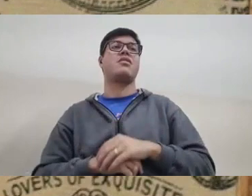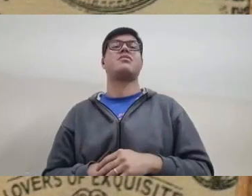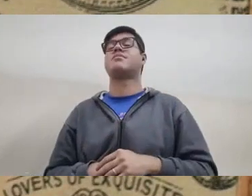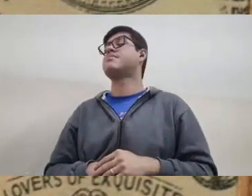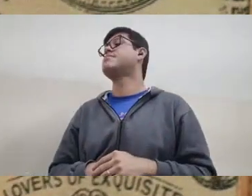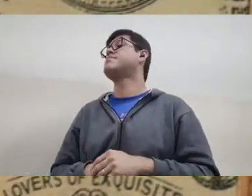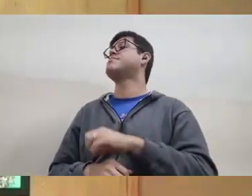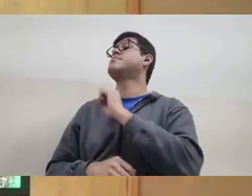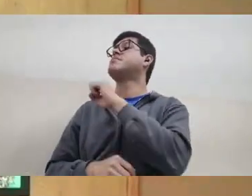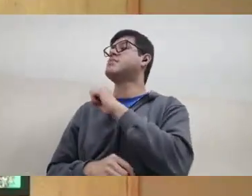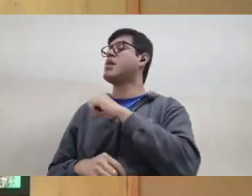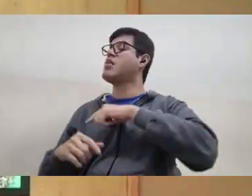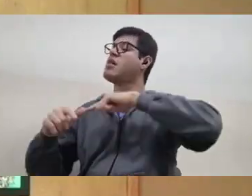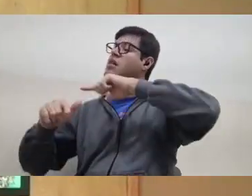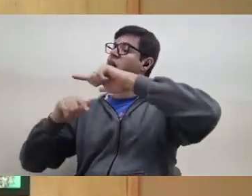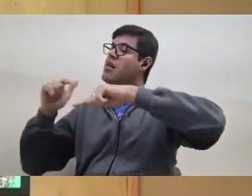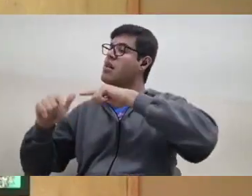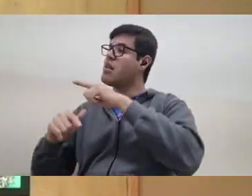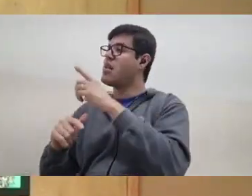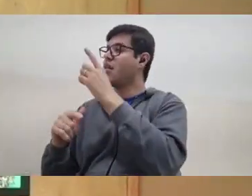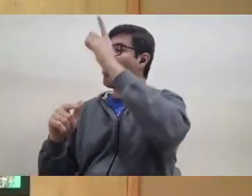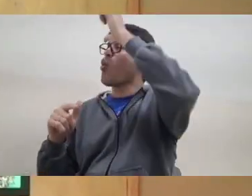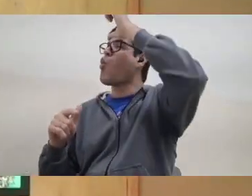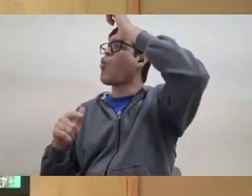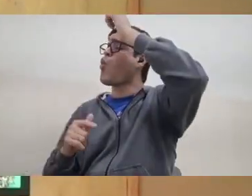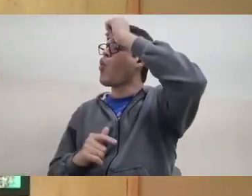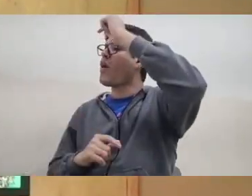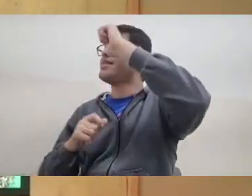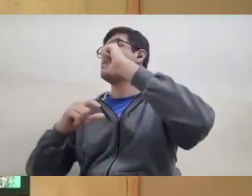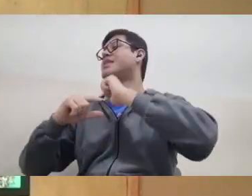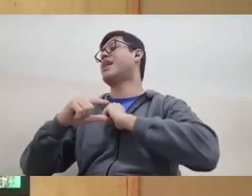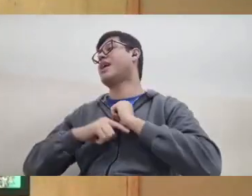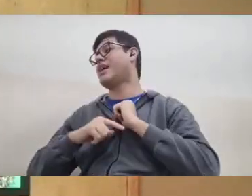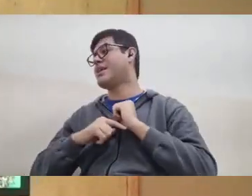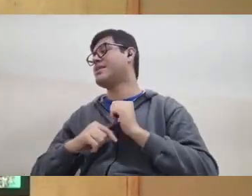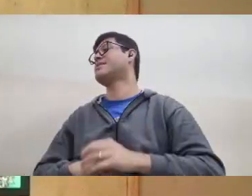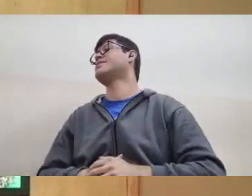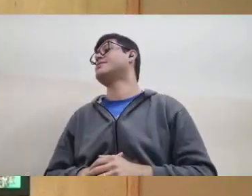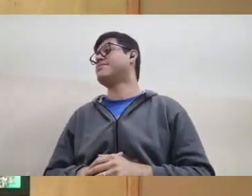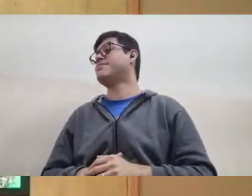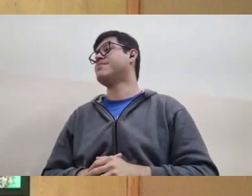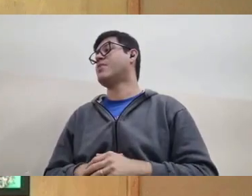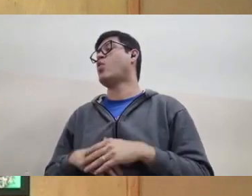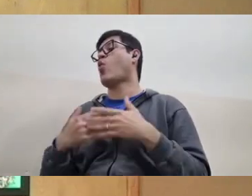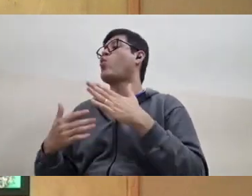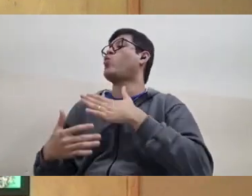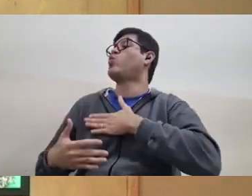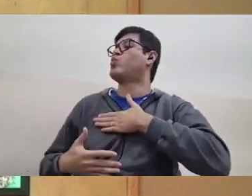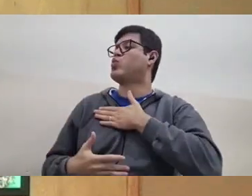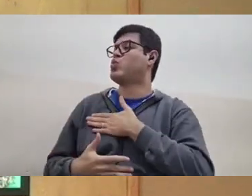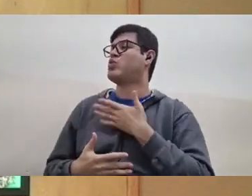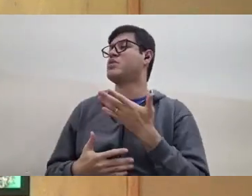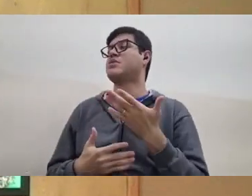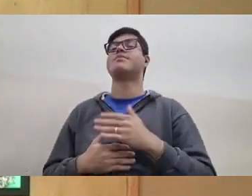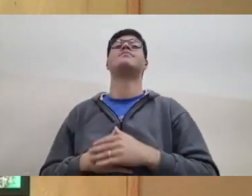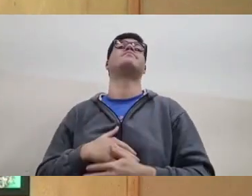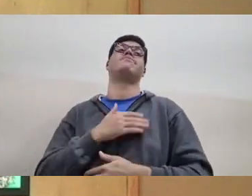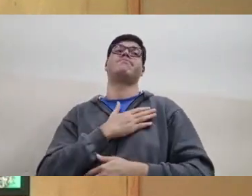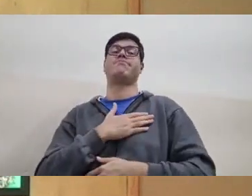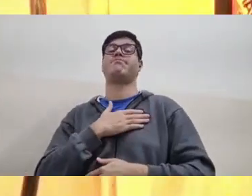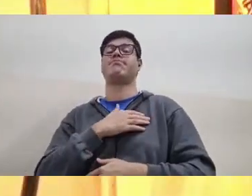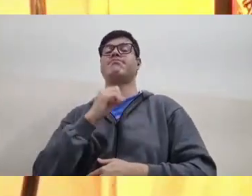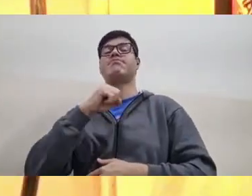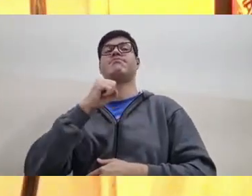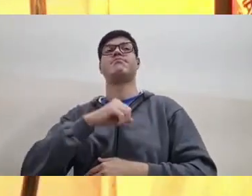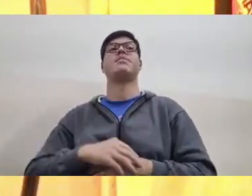assim eu vou passar um serviço para você meu para você hoje você gostou da ideia bom